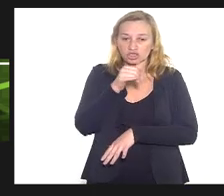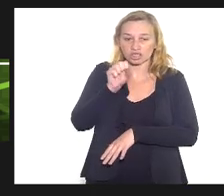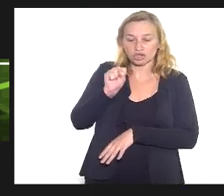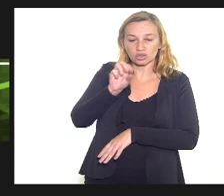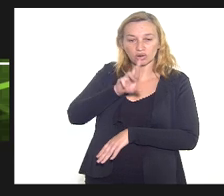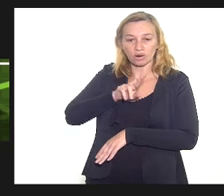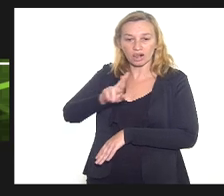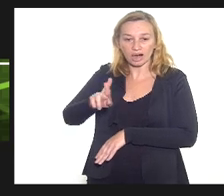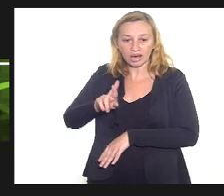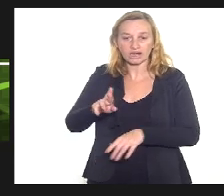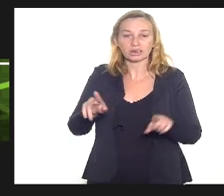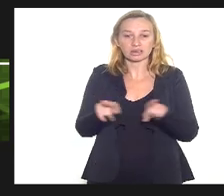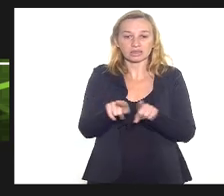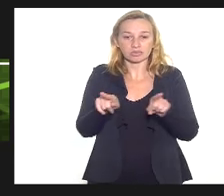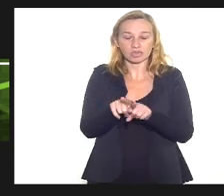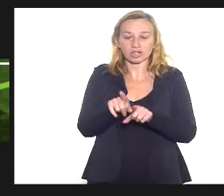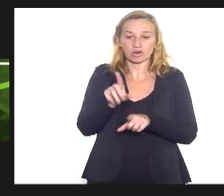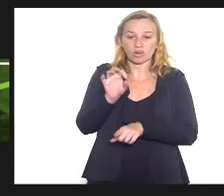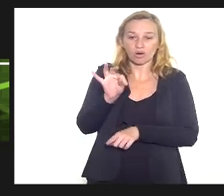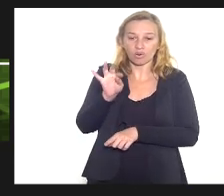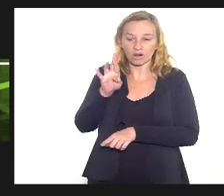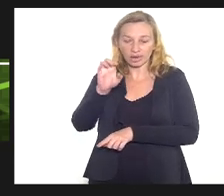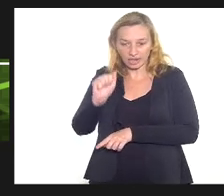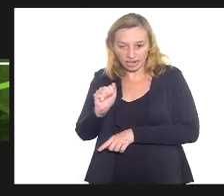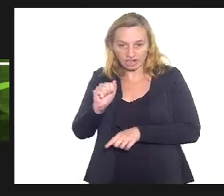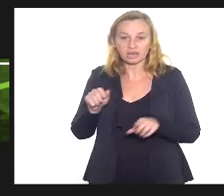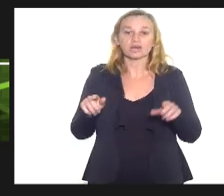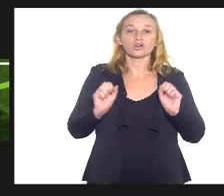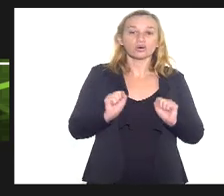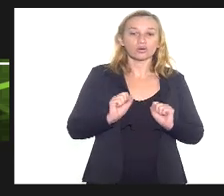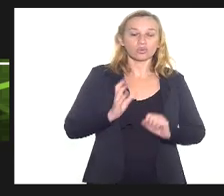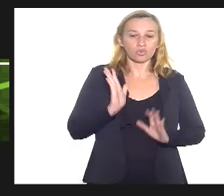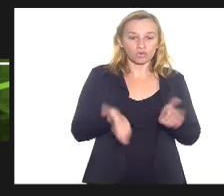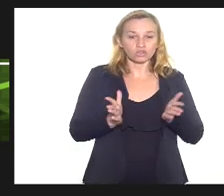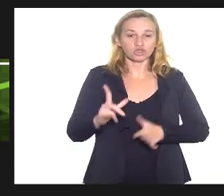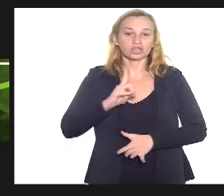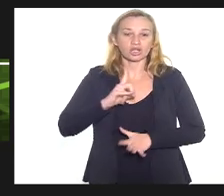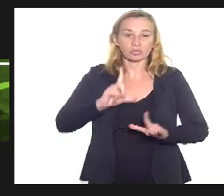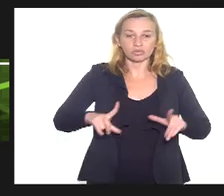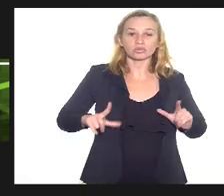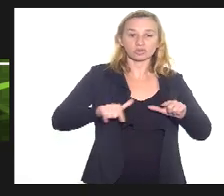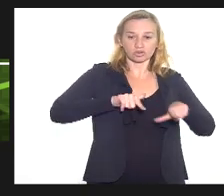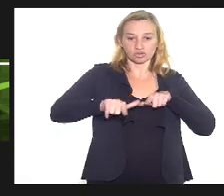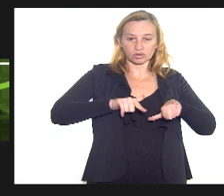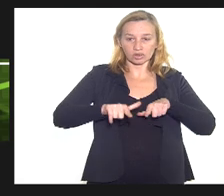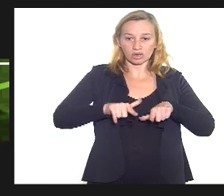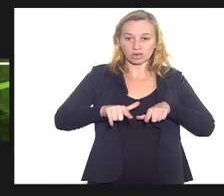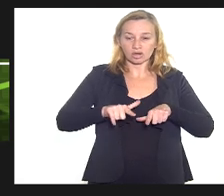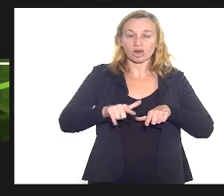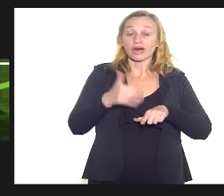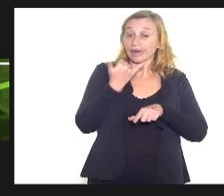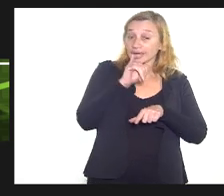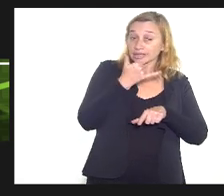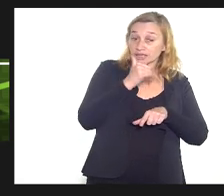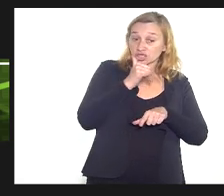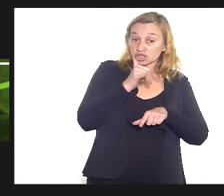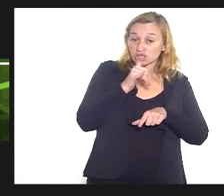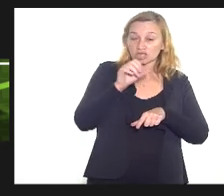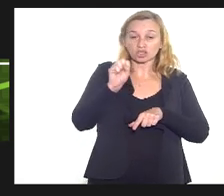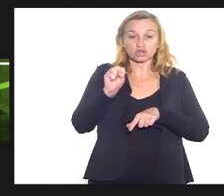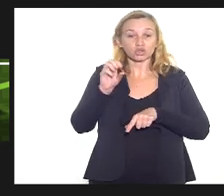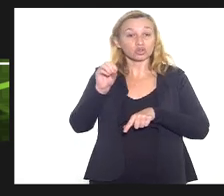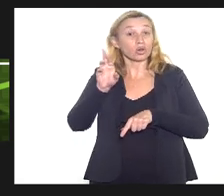e eólica. Hoje, nós já possuímos em operação energia